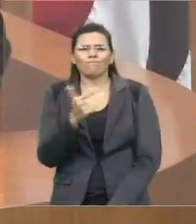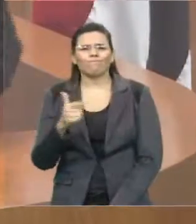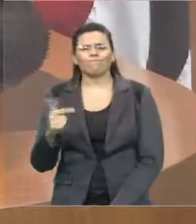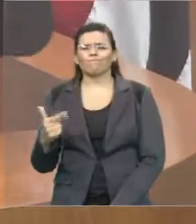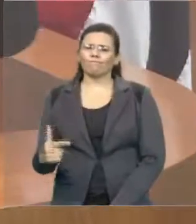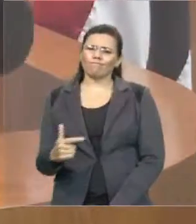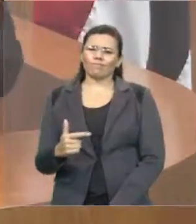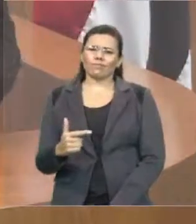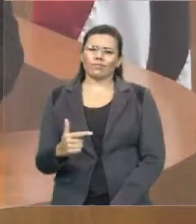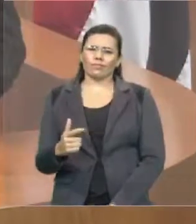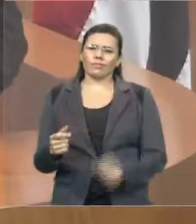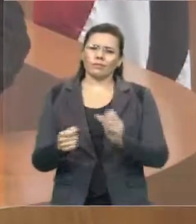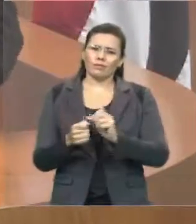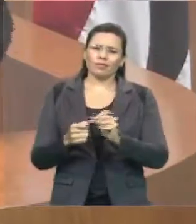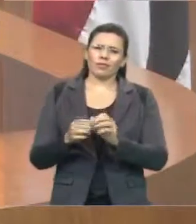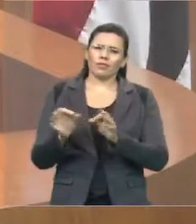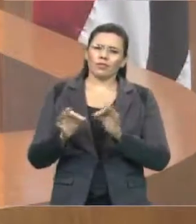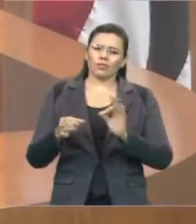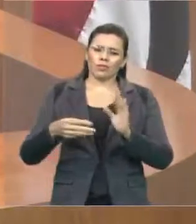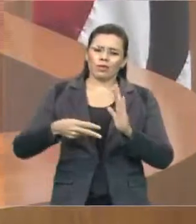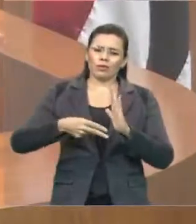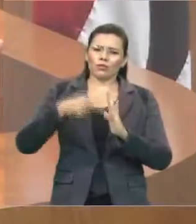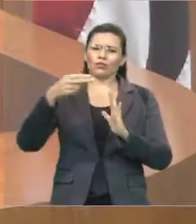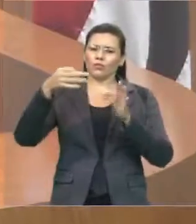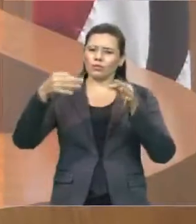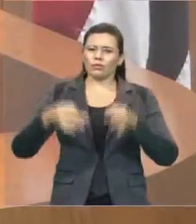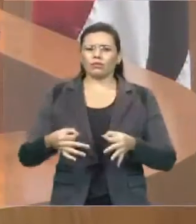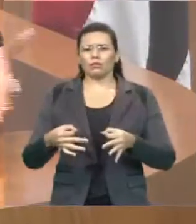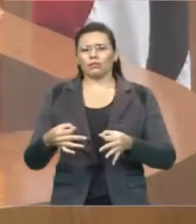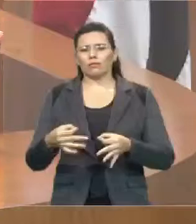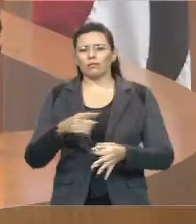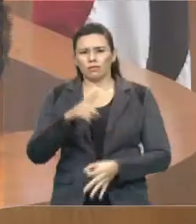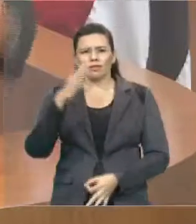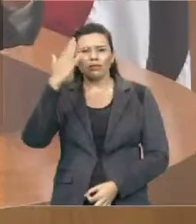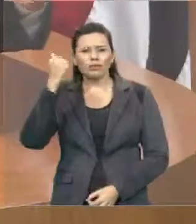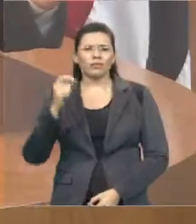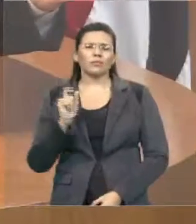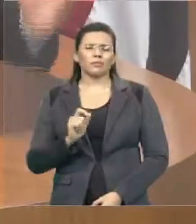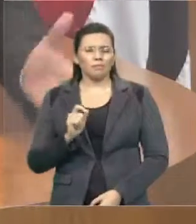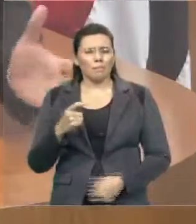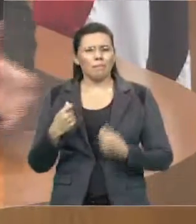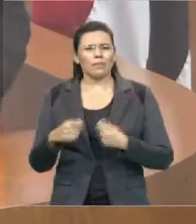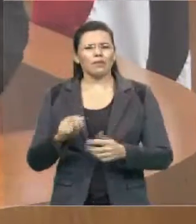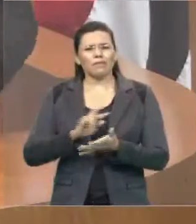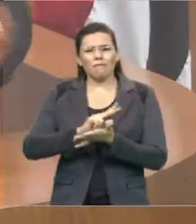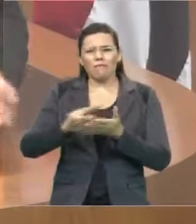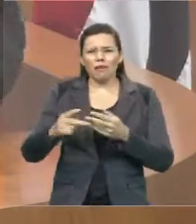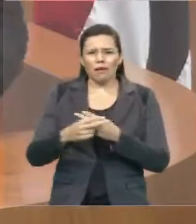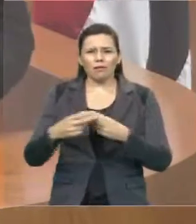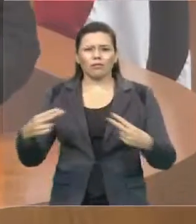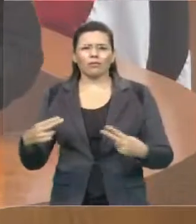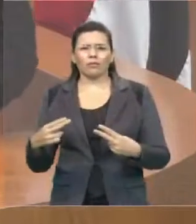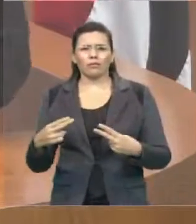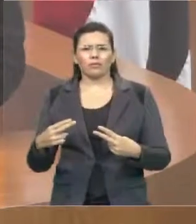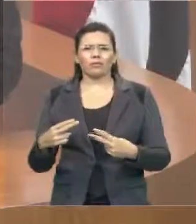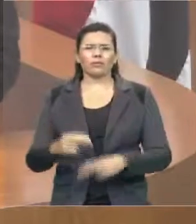das condições mínimas que um hospital tem que ter para fazer determinados